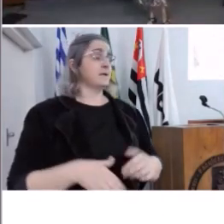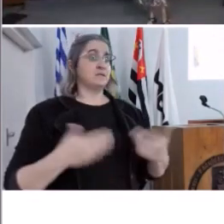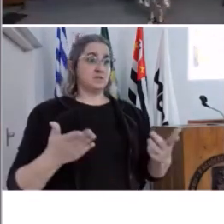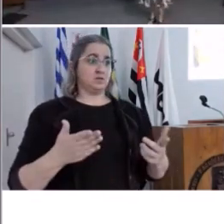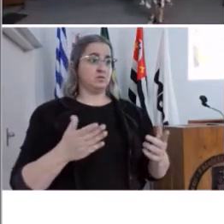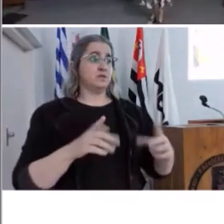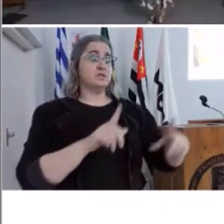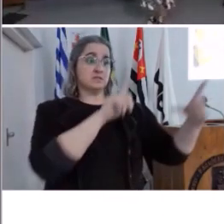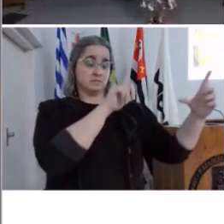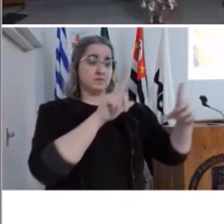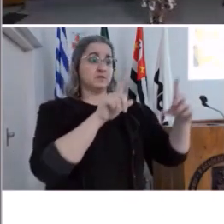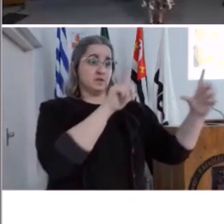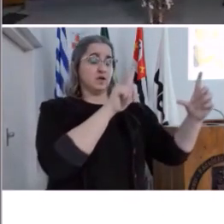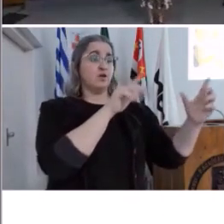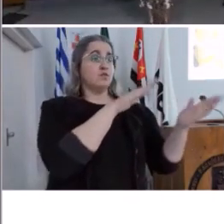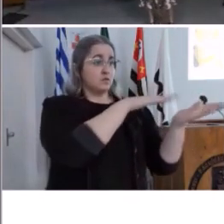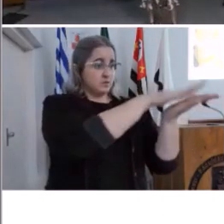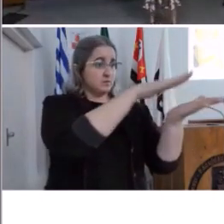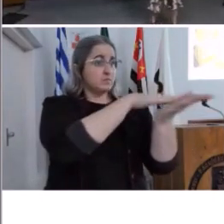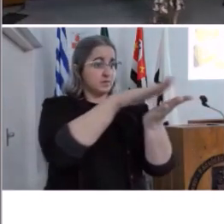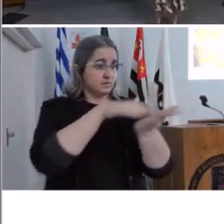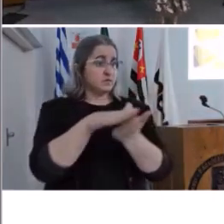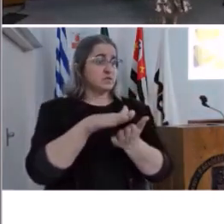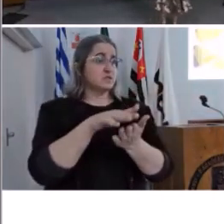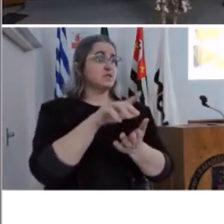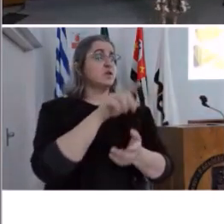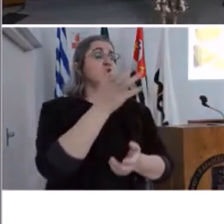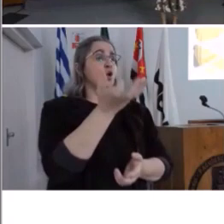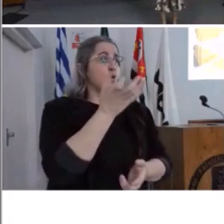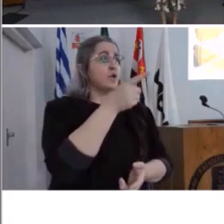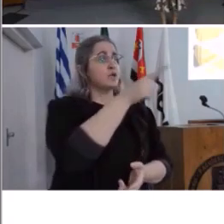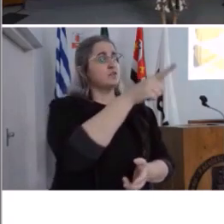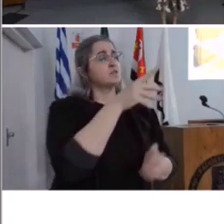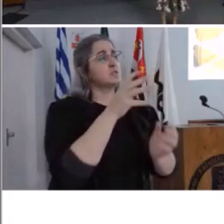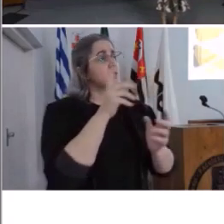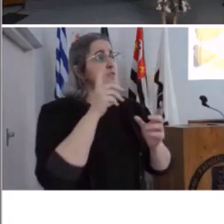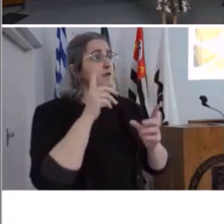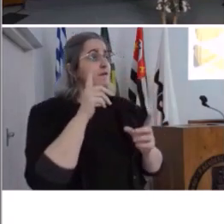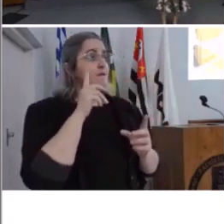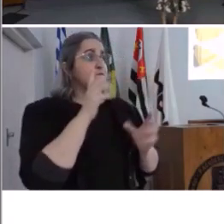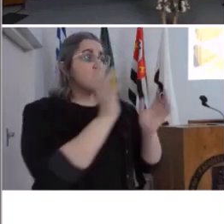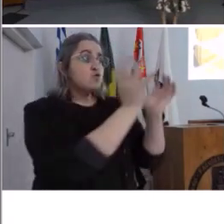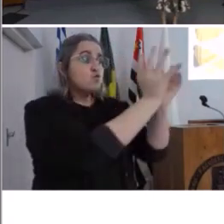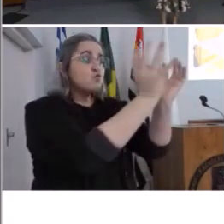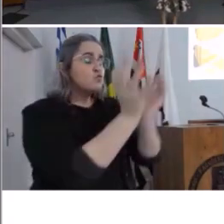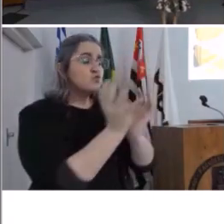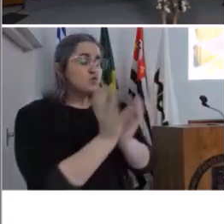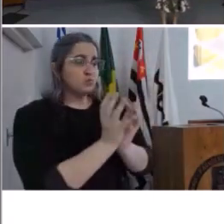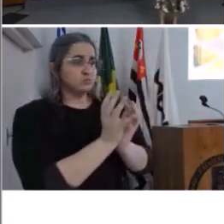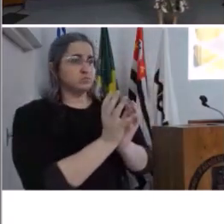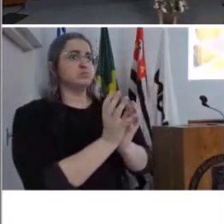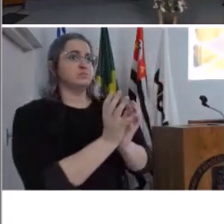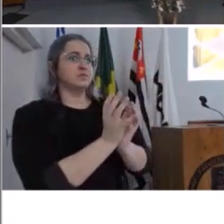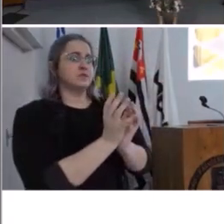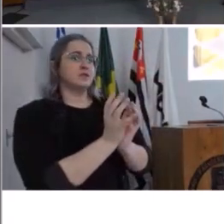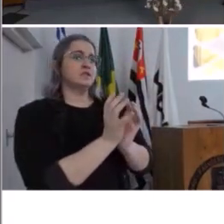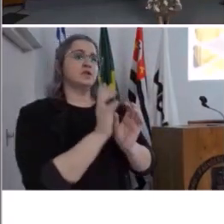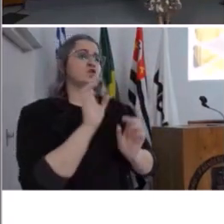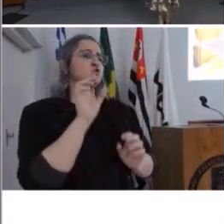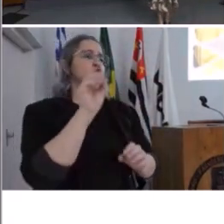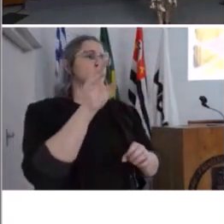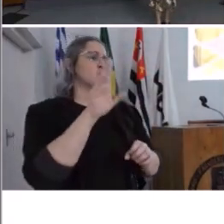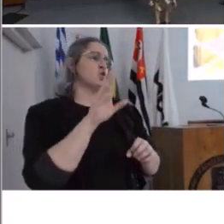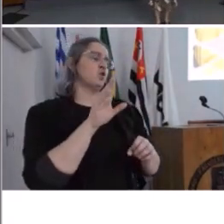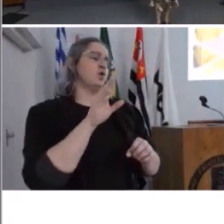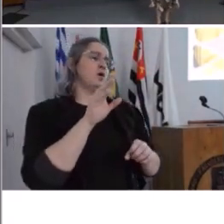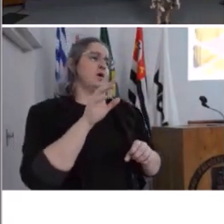eu vou deixar esse material disponível para vocês. Eu acho interessante vocês gravarem esses grupos. Não necessariamente na medicina oral você precisa gostar